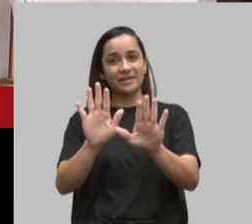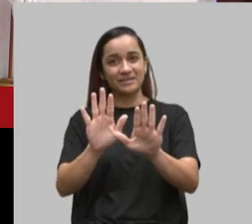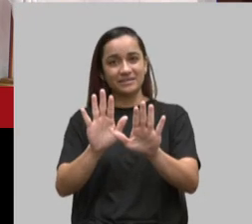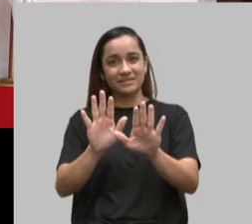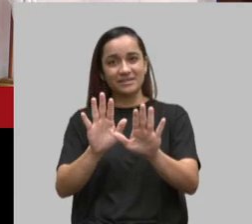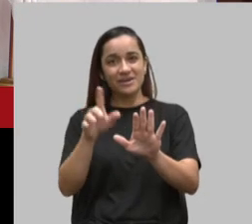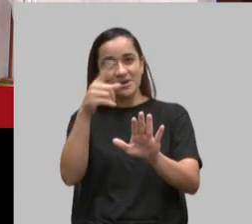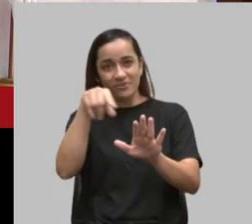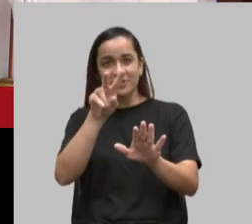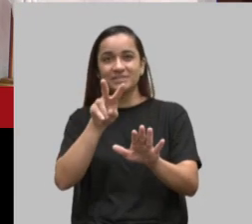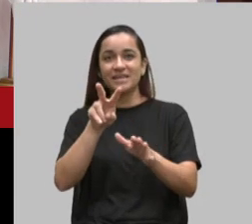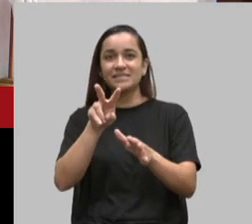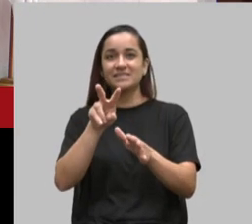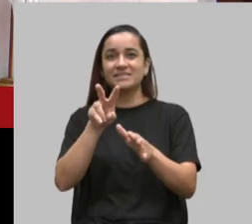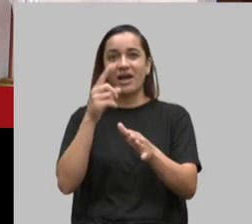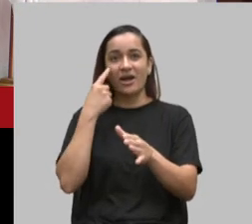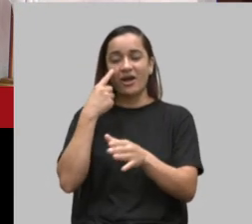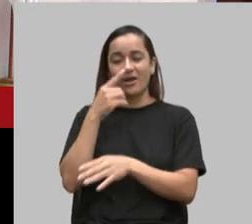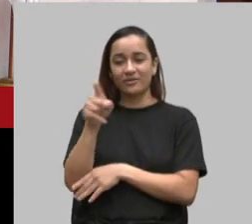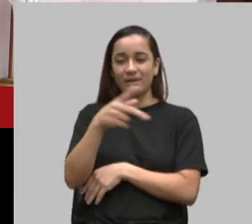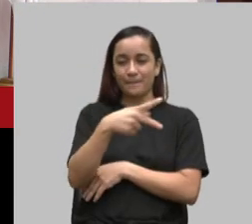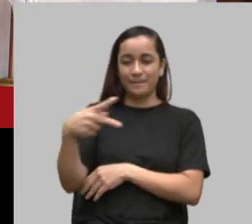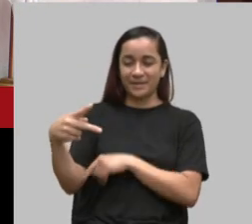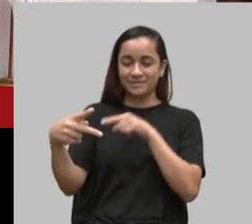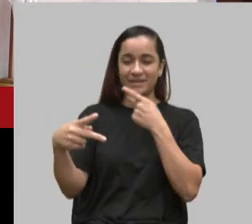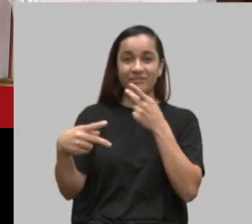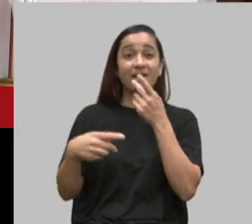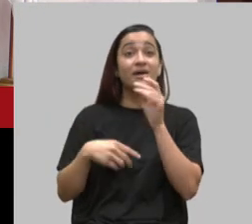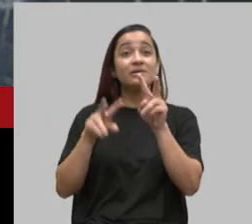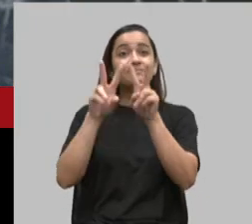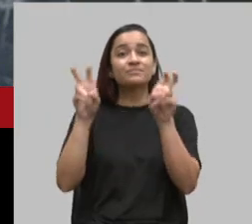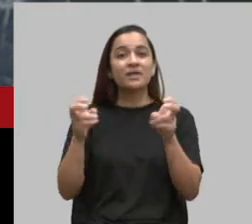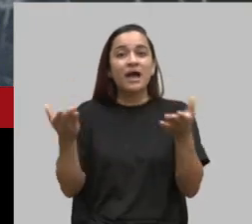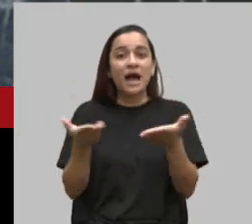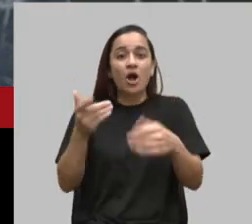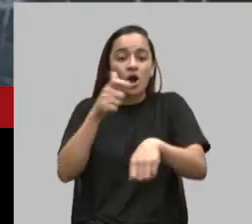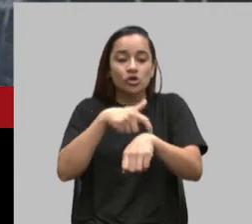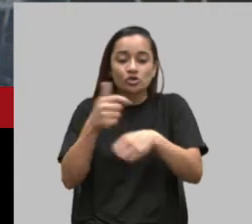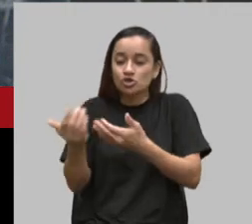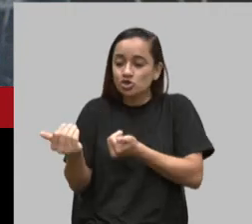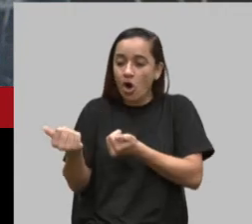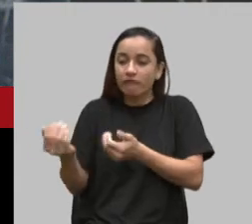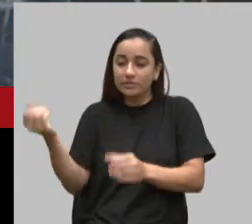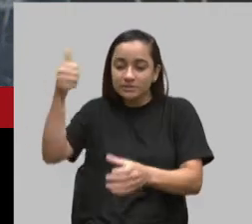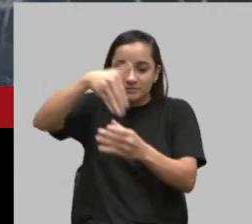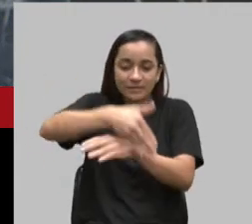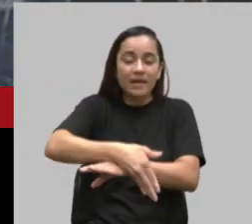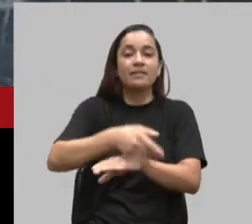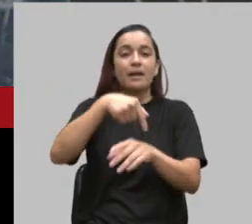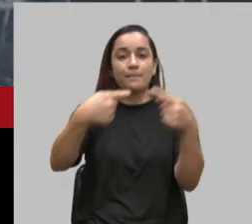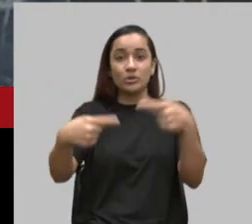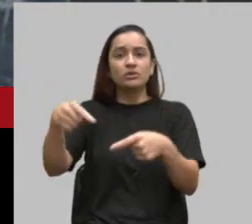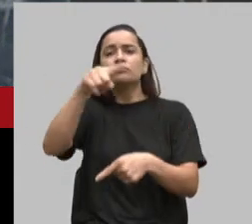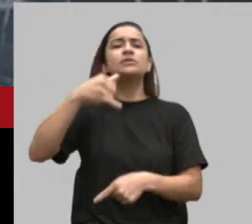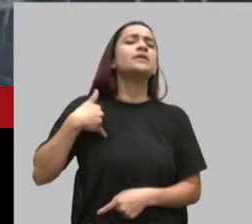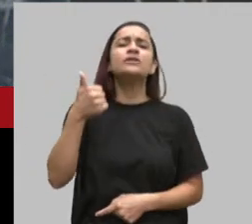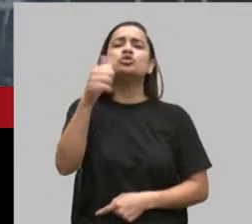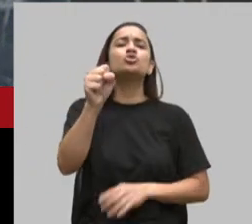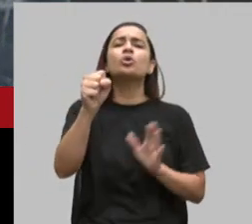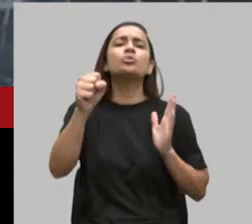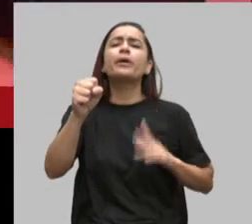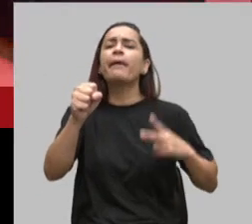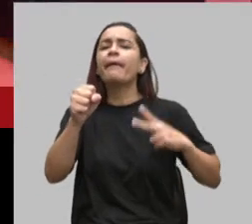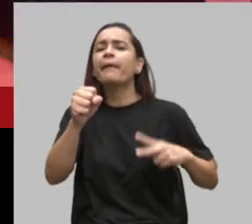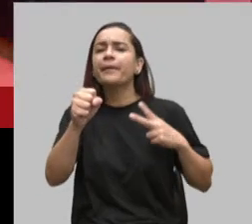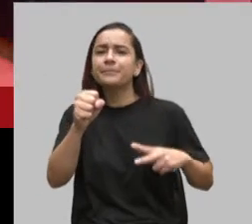da da presidente quando ela fala assim chegou a hora dos jovens na político quem aqui já tem 18 anos por não são